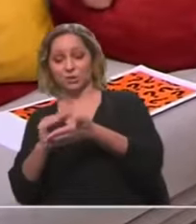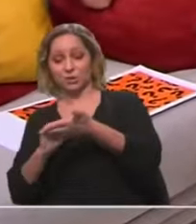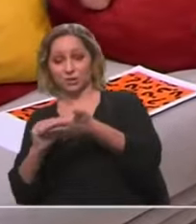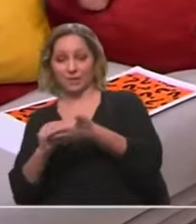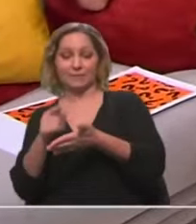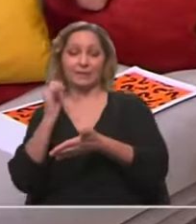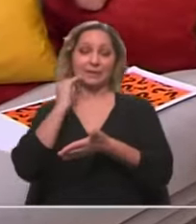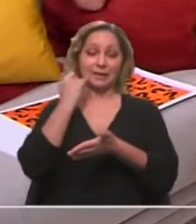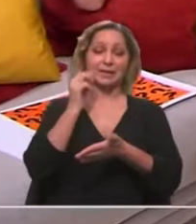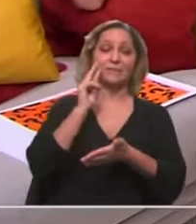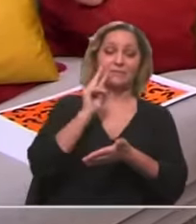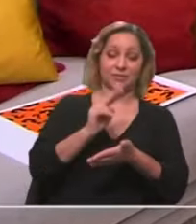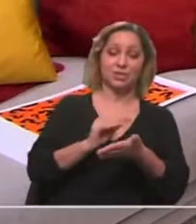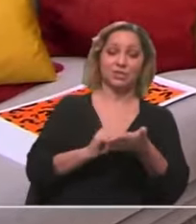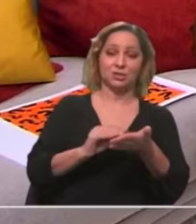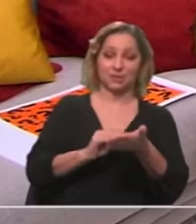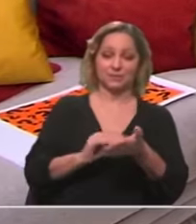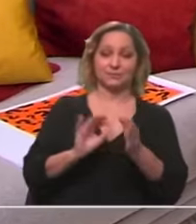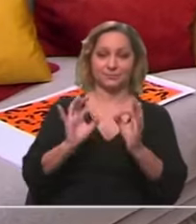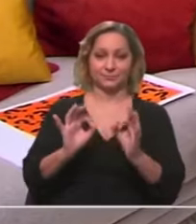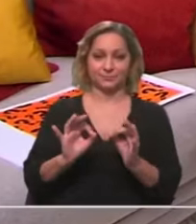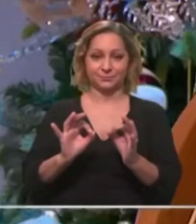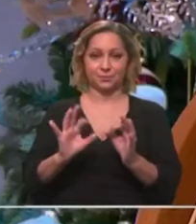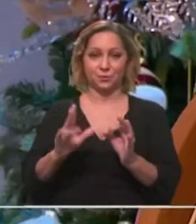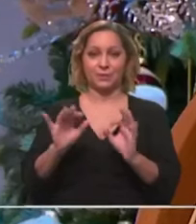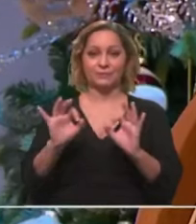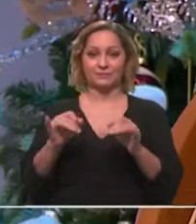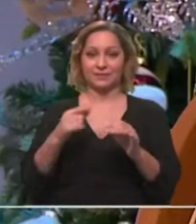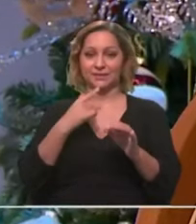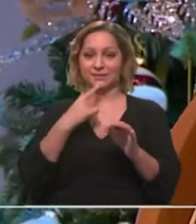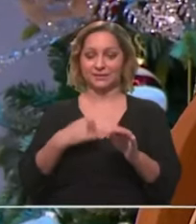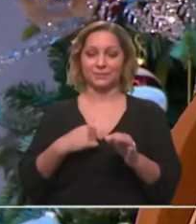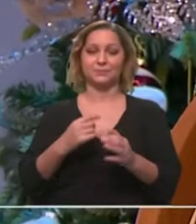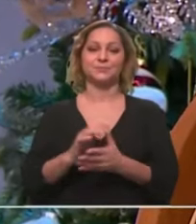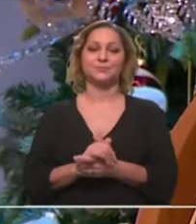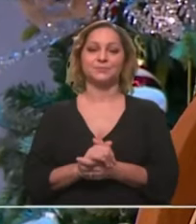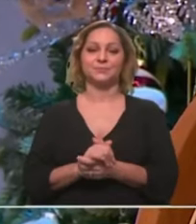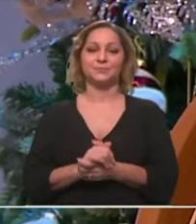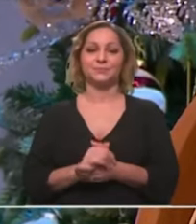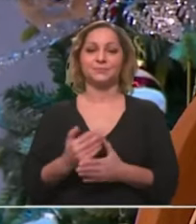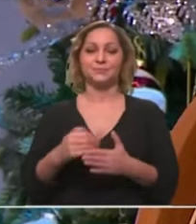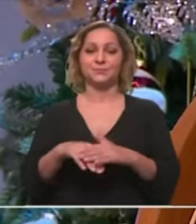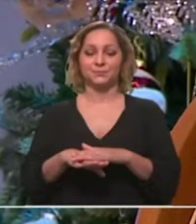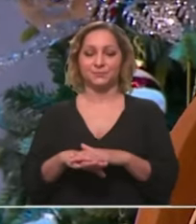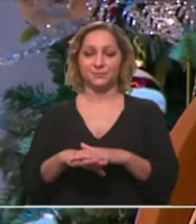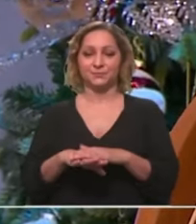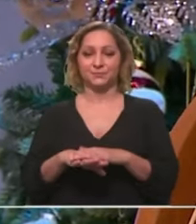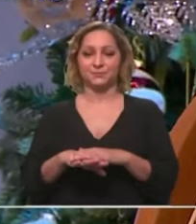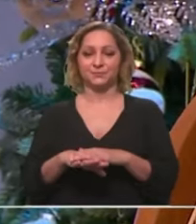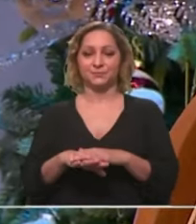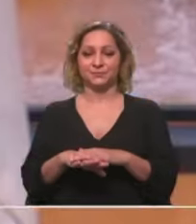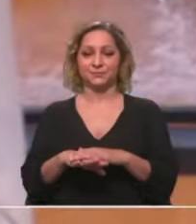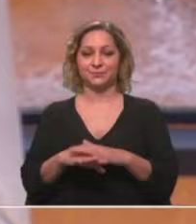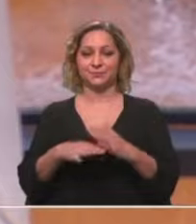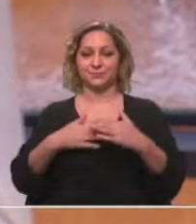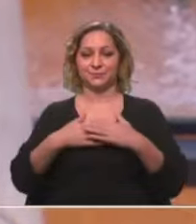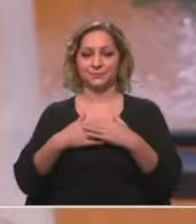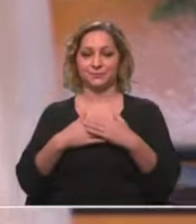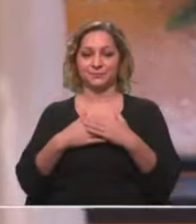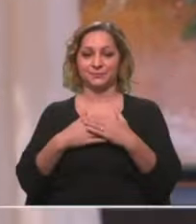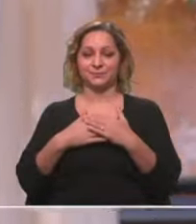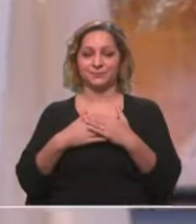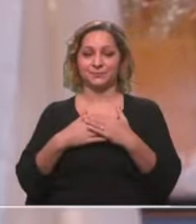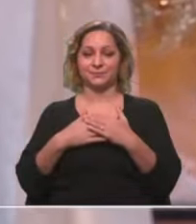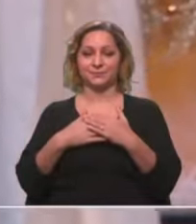Vá. Sem ver. Escrevam. Ok? E quando terminarem, digam, por favor. E guardem. Coloquem assim contra o peito para ninguém